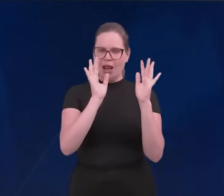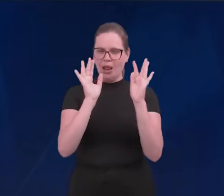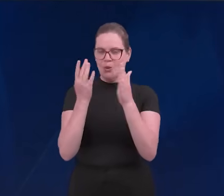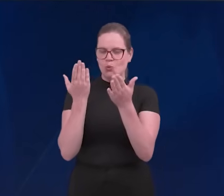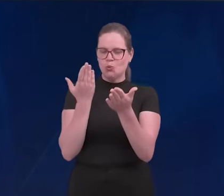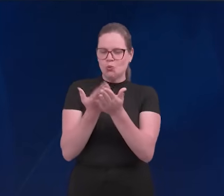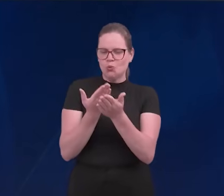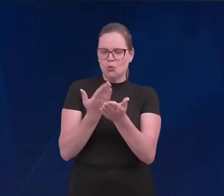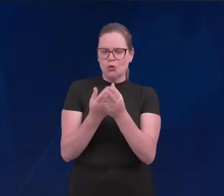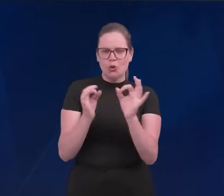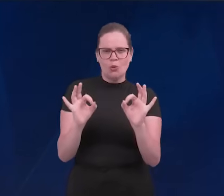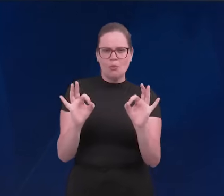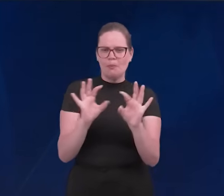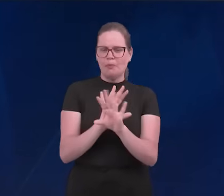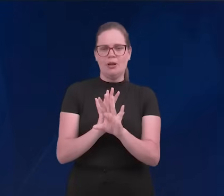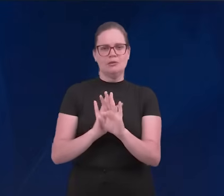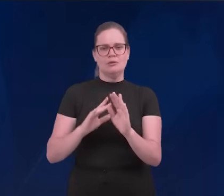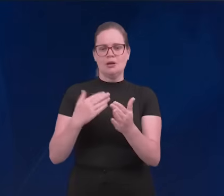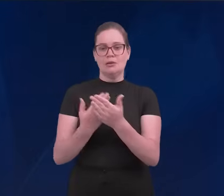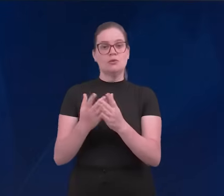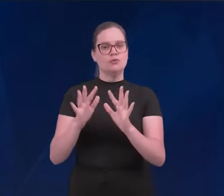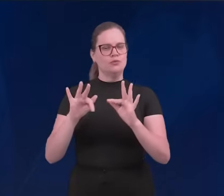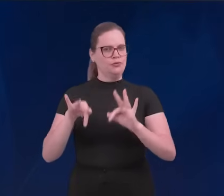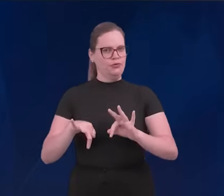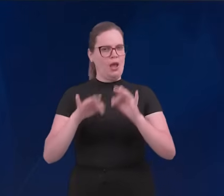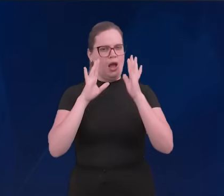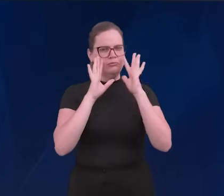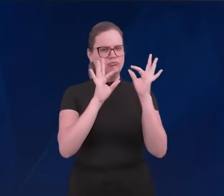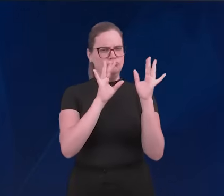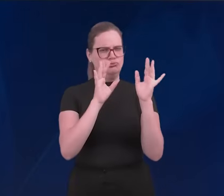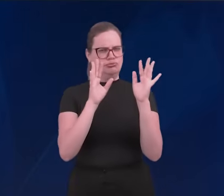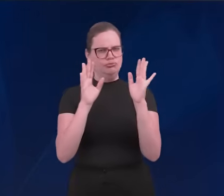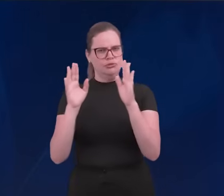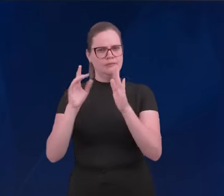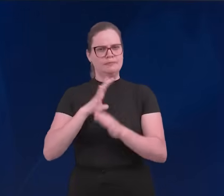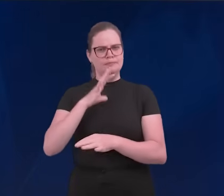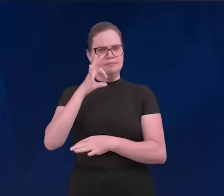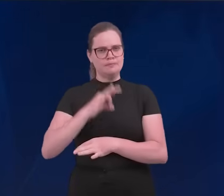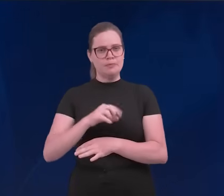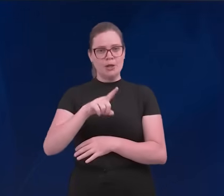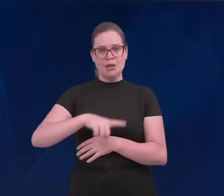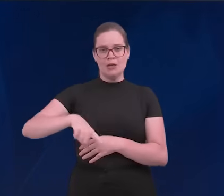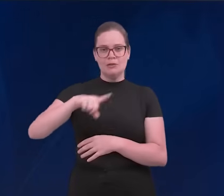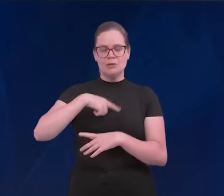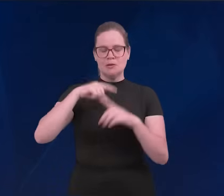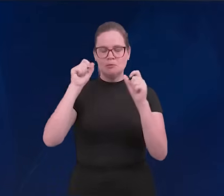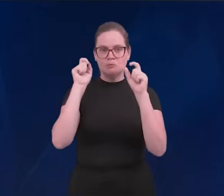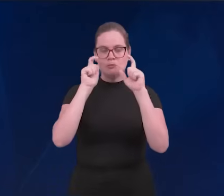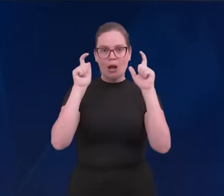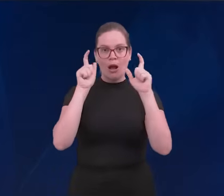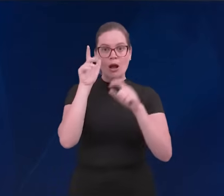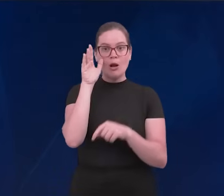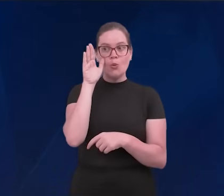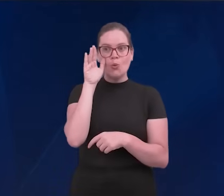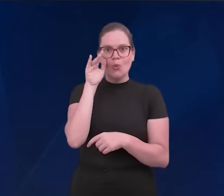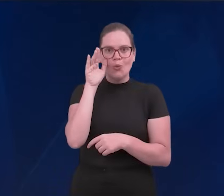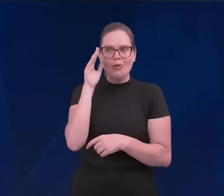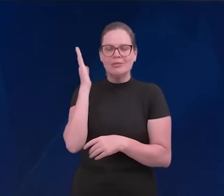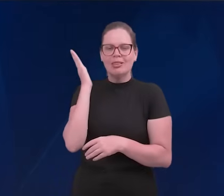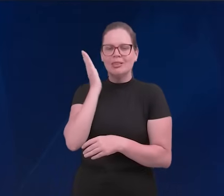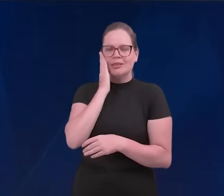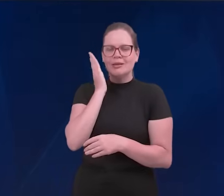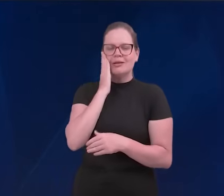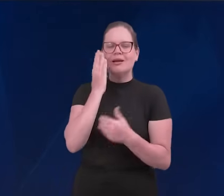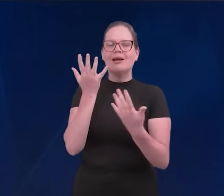estudo até o final. Estou certo de que ele vai despertar o seu interesse